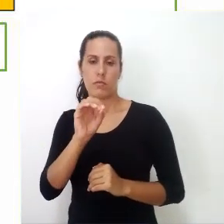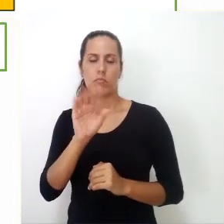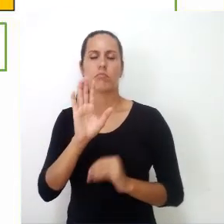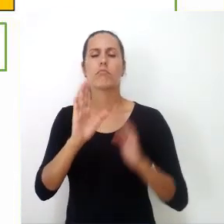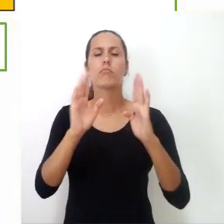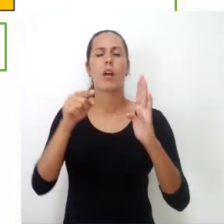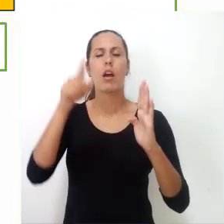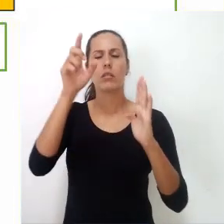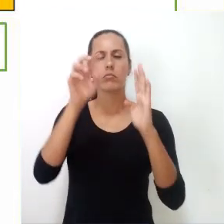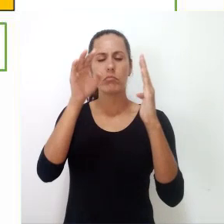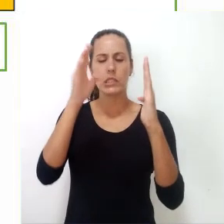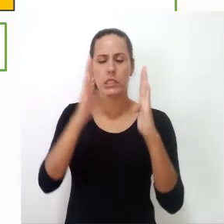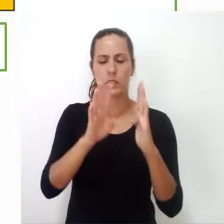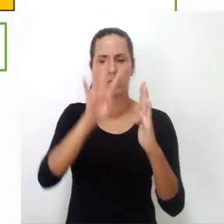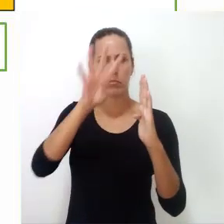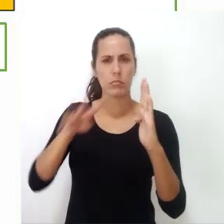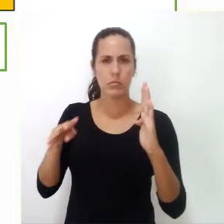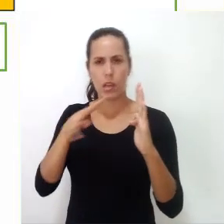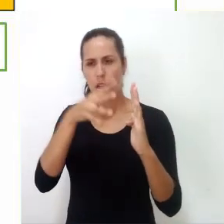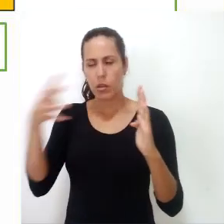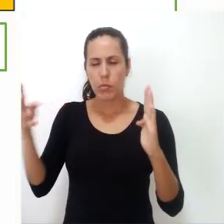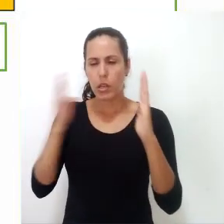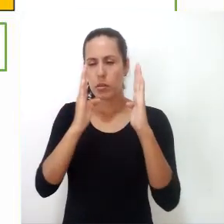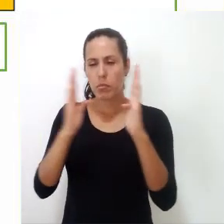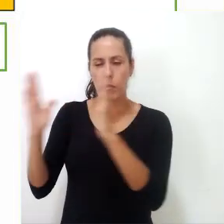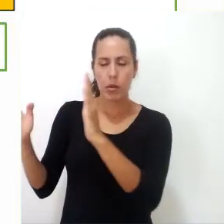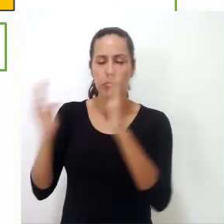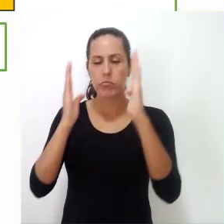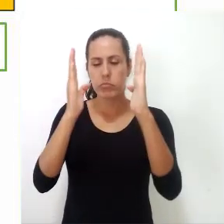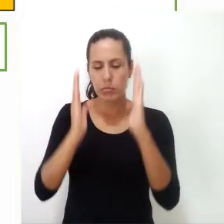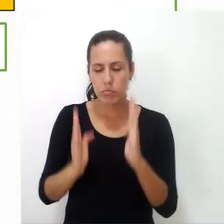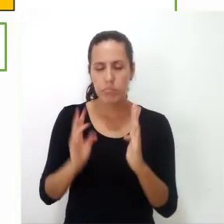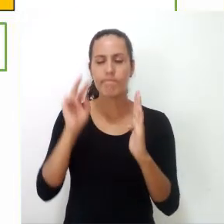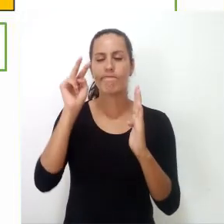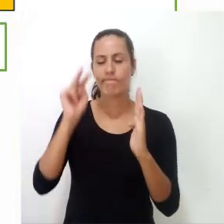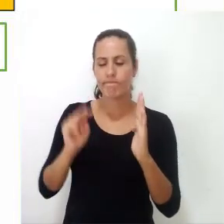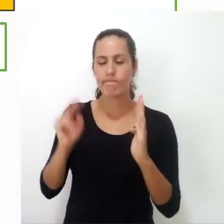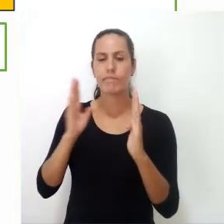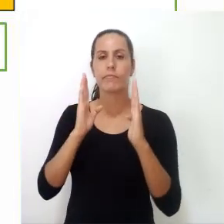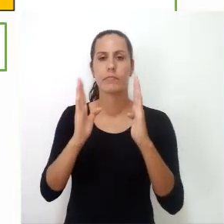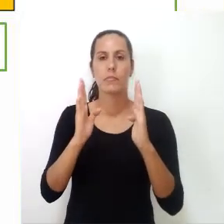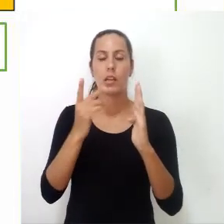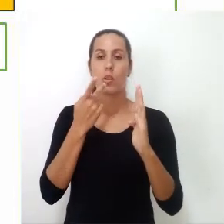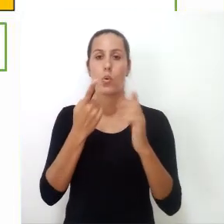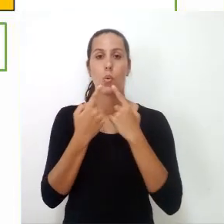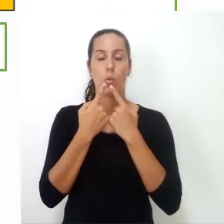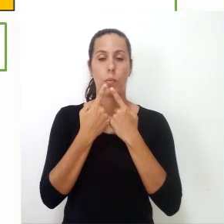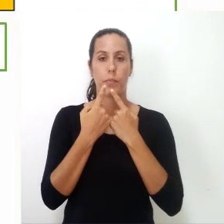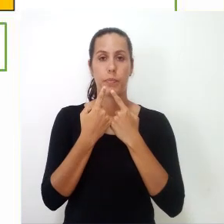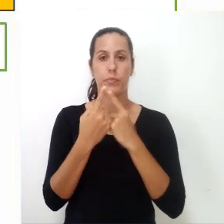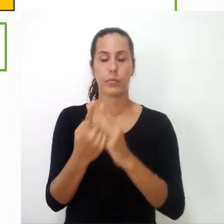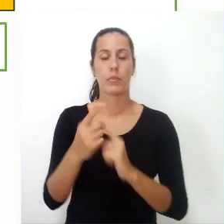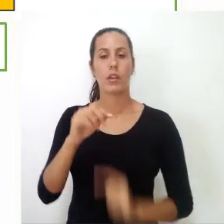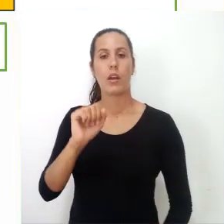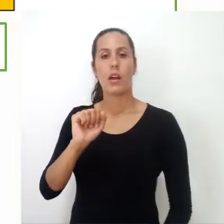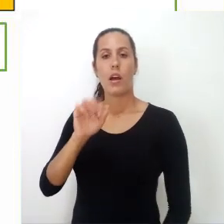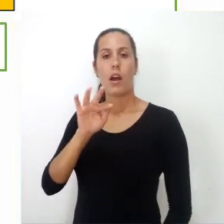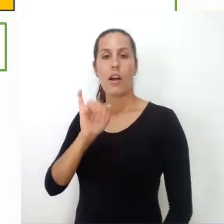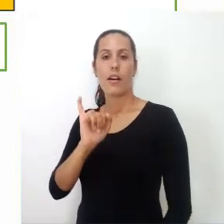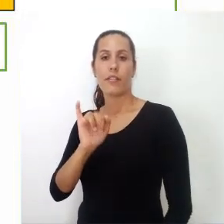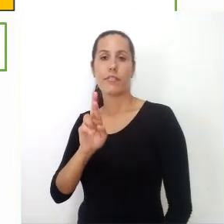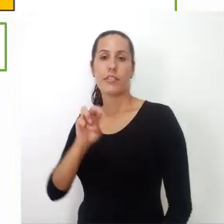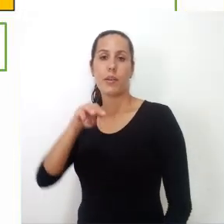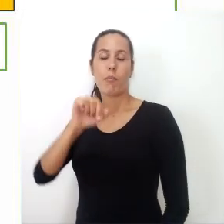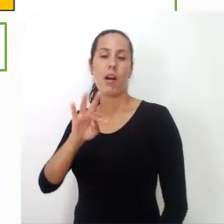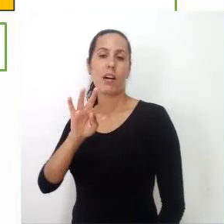esse treino como está na tela, imperativo, conjugação, nós temos imperativo afirmativo,